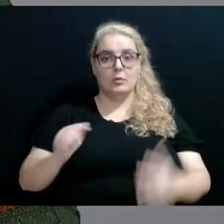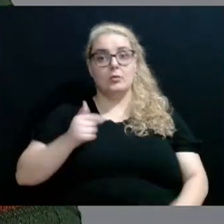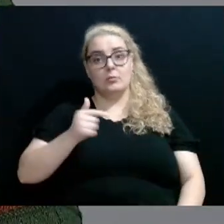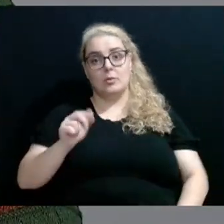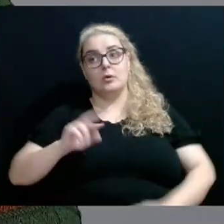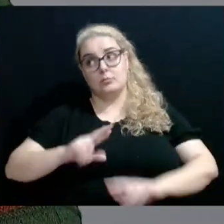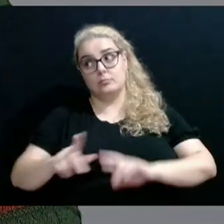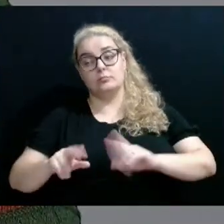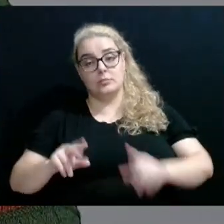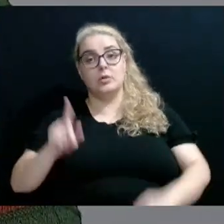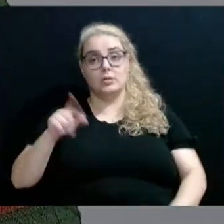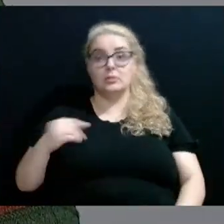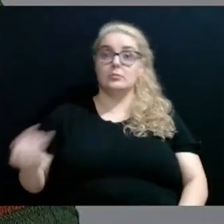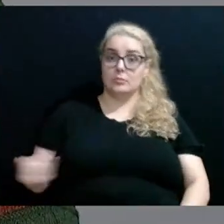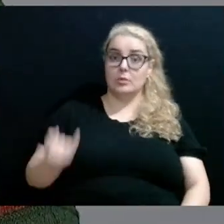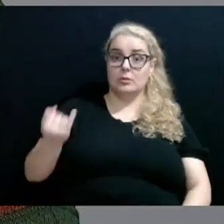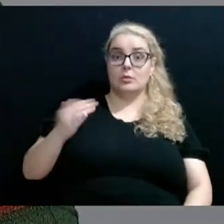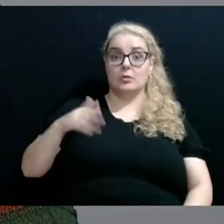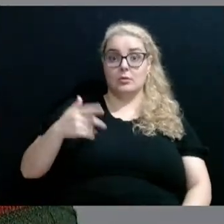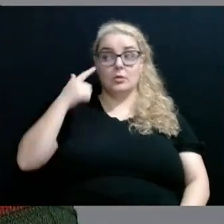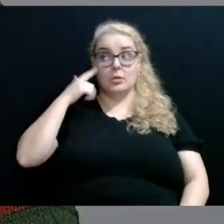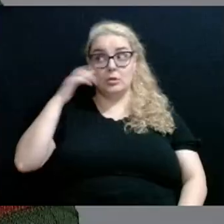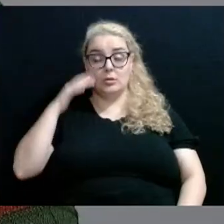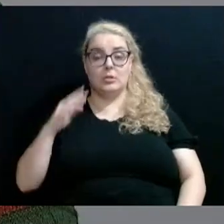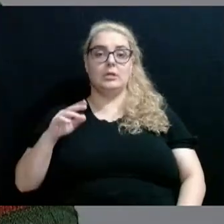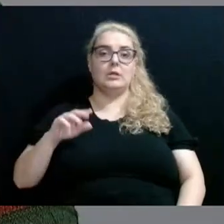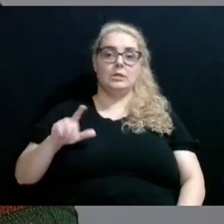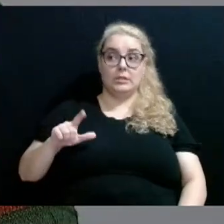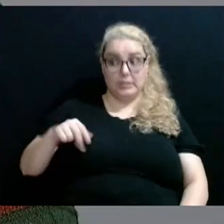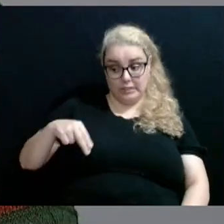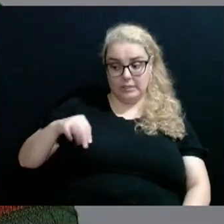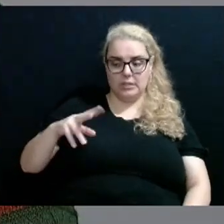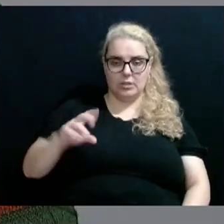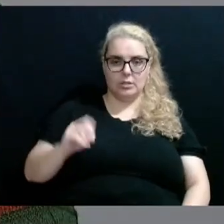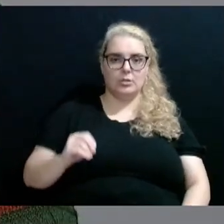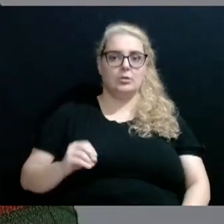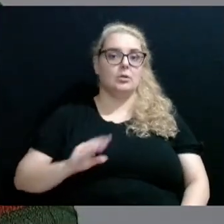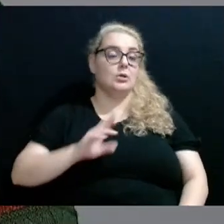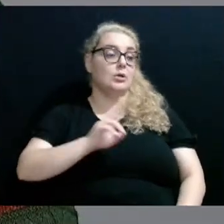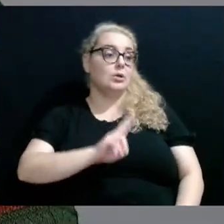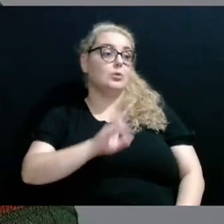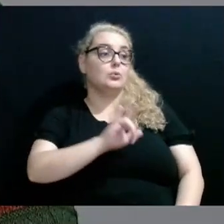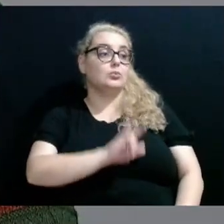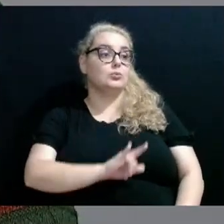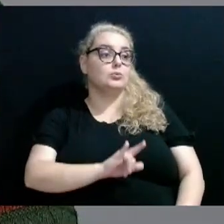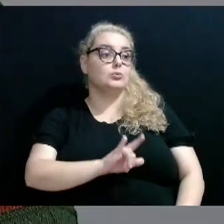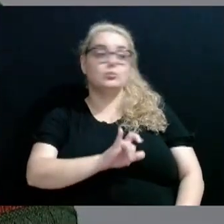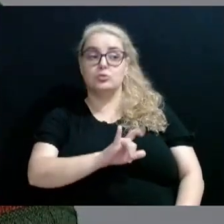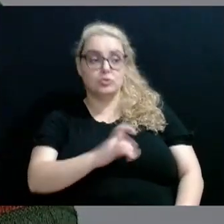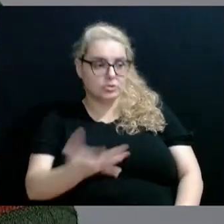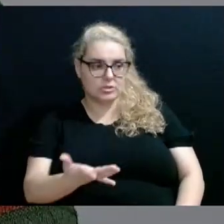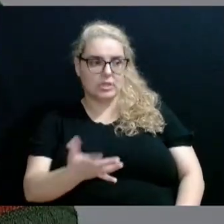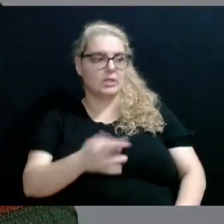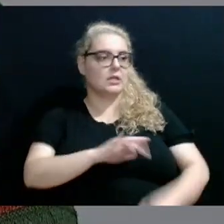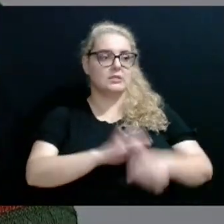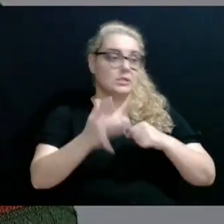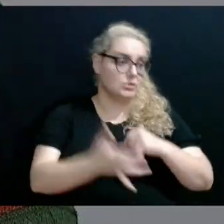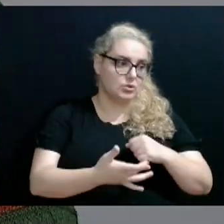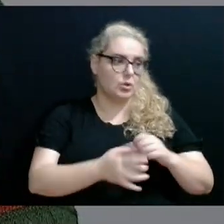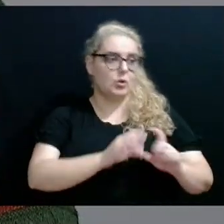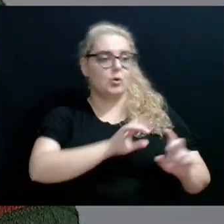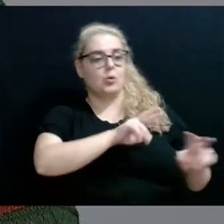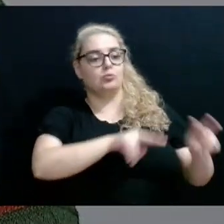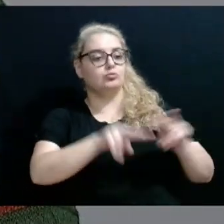isso é importante quando a gente vai pensar em nicho. E o uso das redes sociais como vitrine nesse negócio de produção de